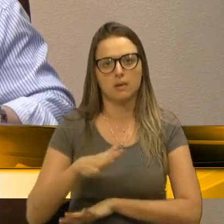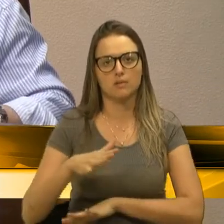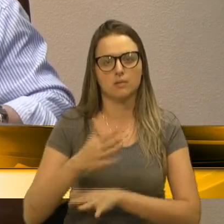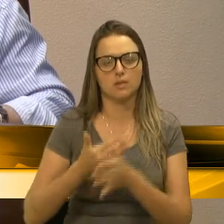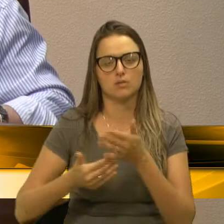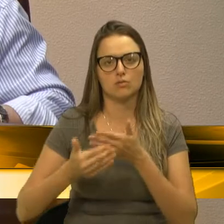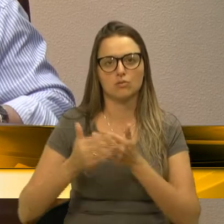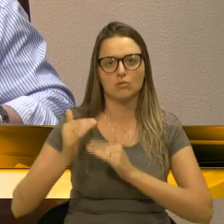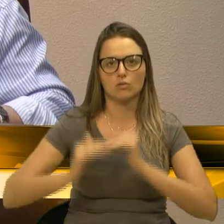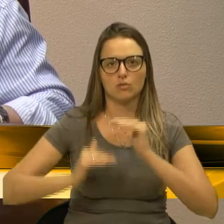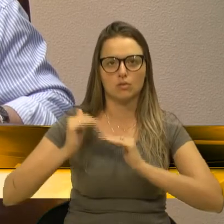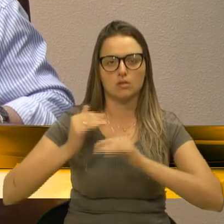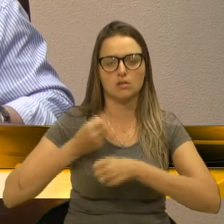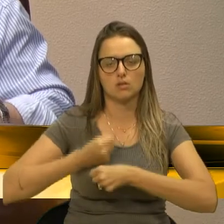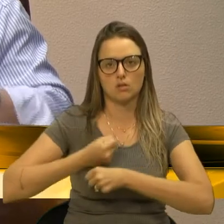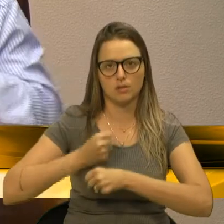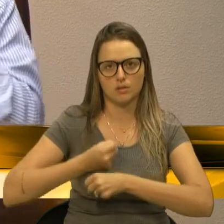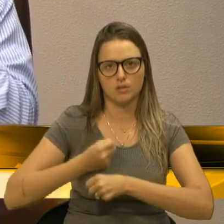obras.